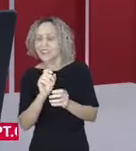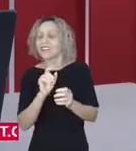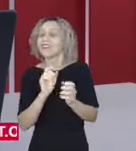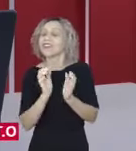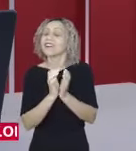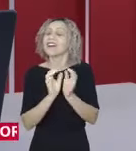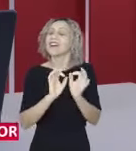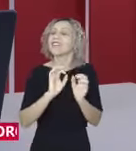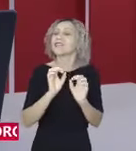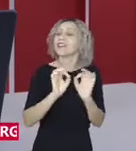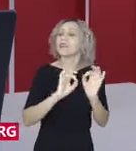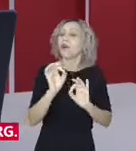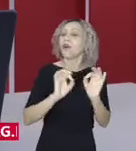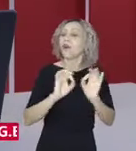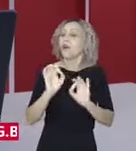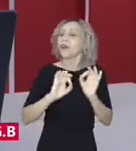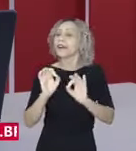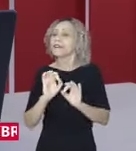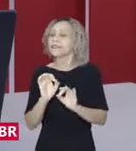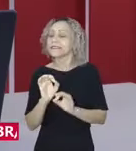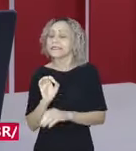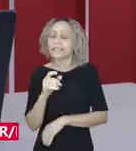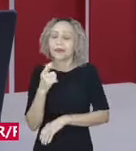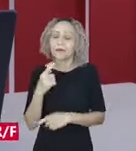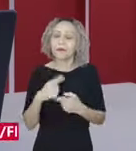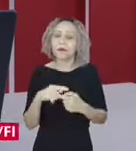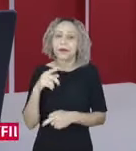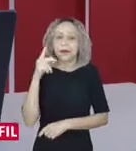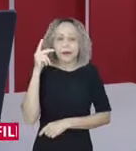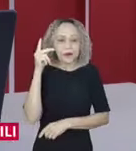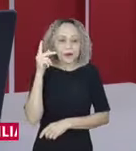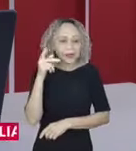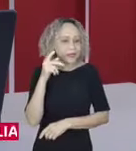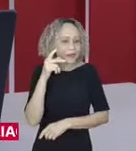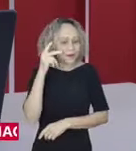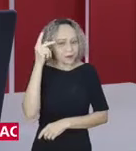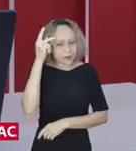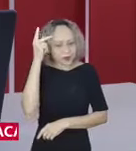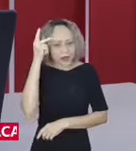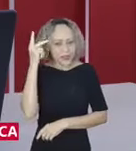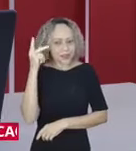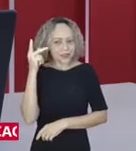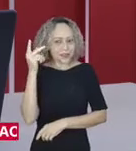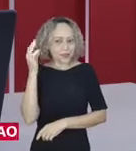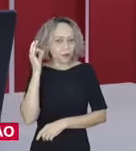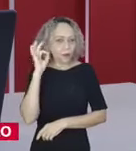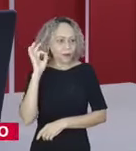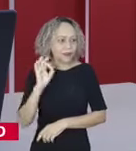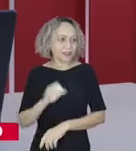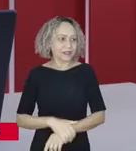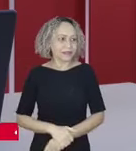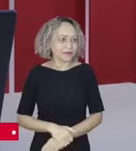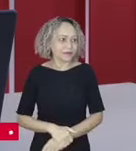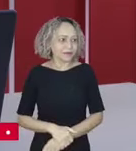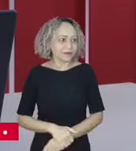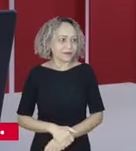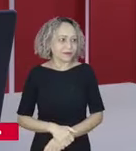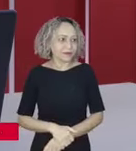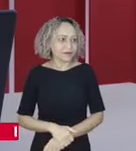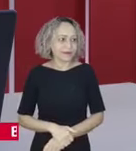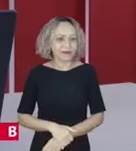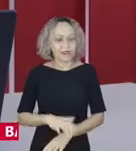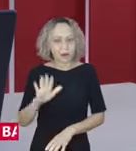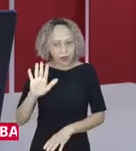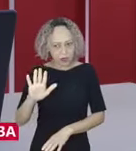Paulo Paim, que ele não estava me escutando. A gente vai para a participação do presidente Lula ou a gente consegue